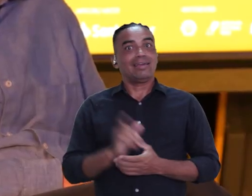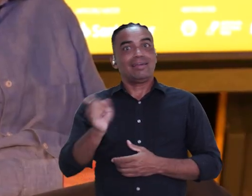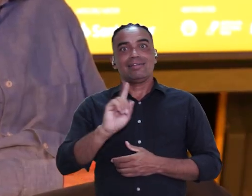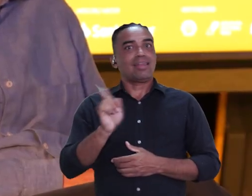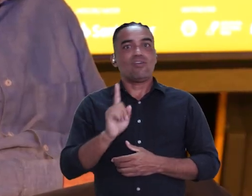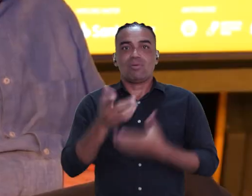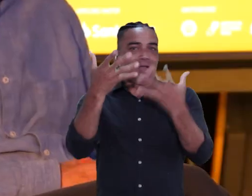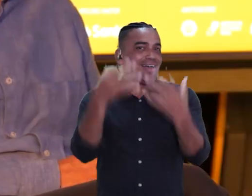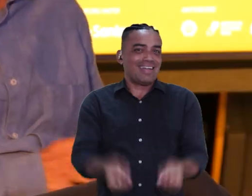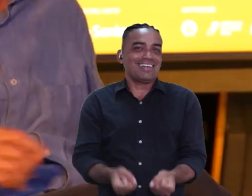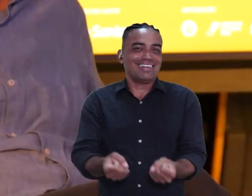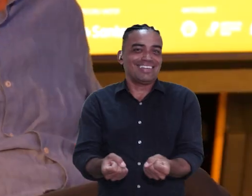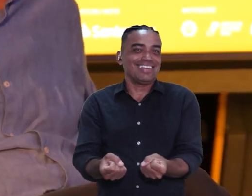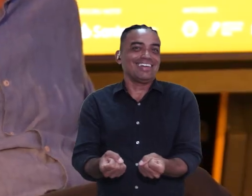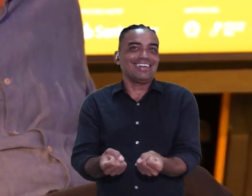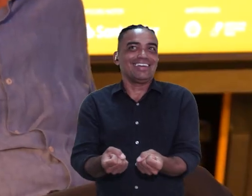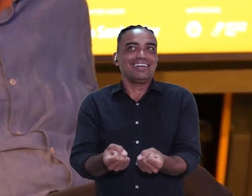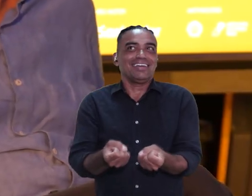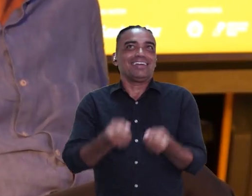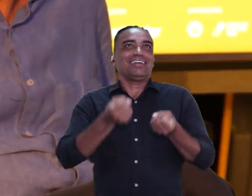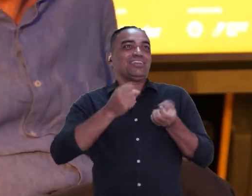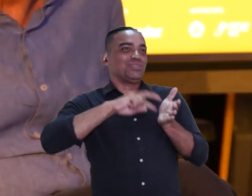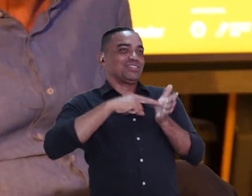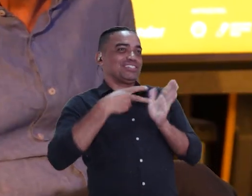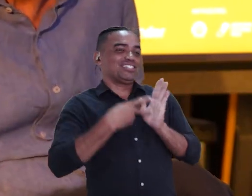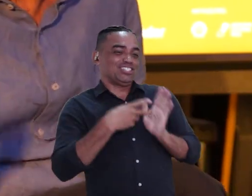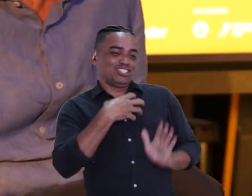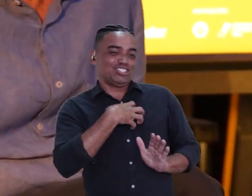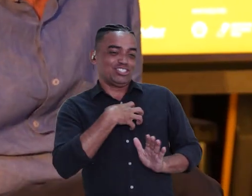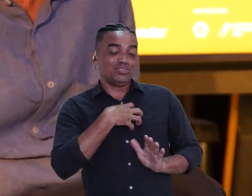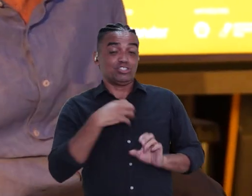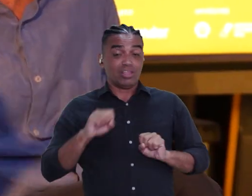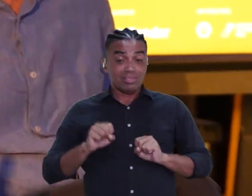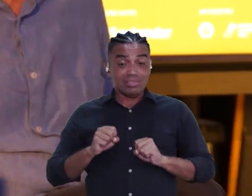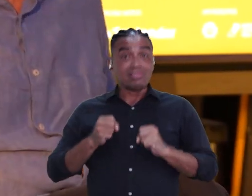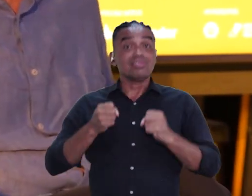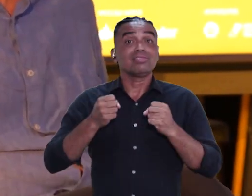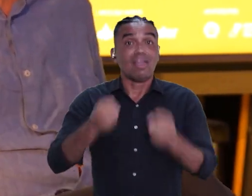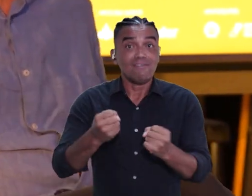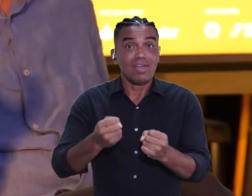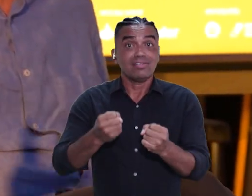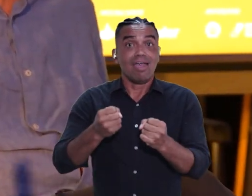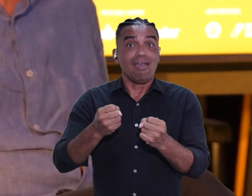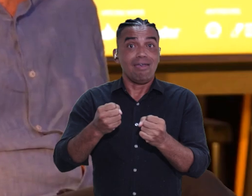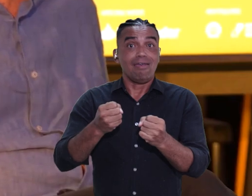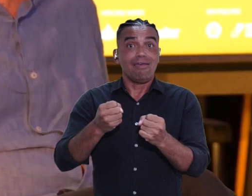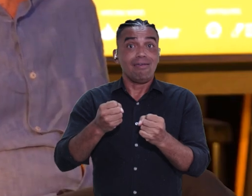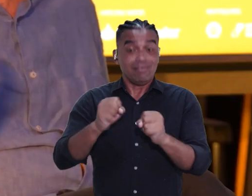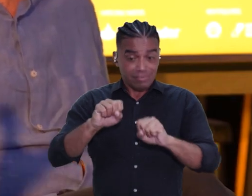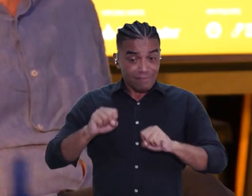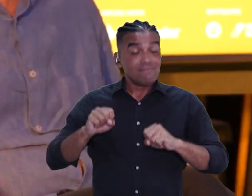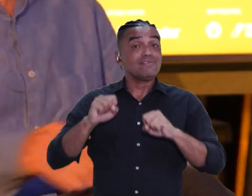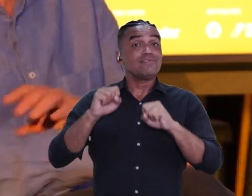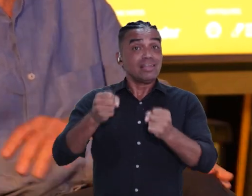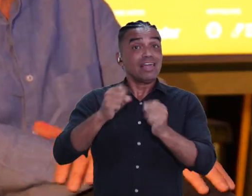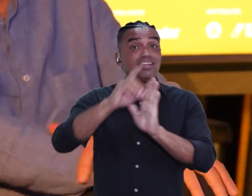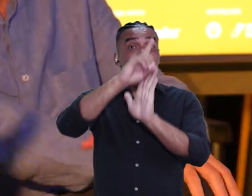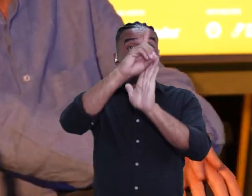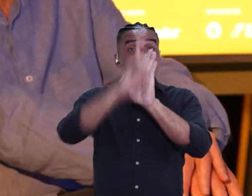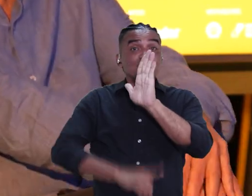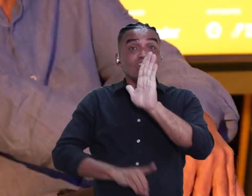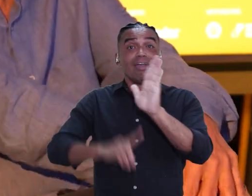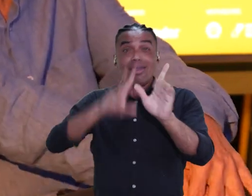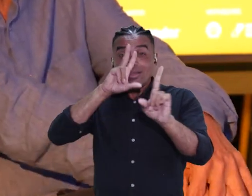Não recuaremos no sentido de defender esse ativo, esse legado,